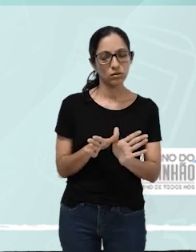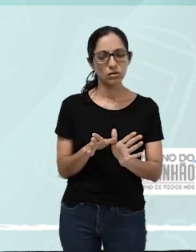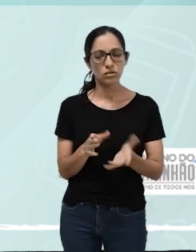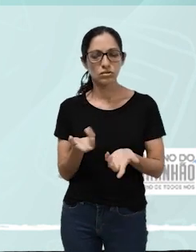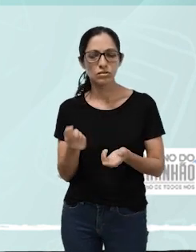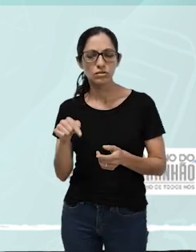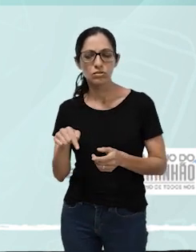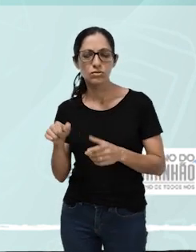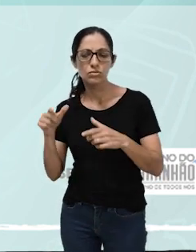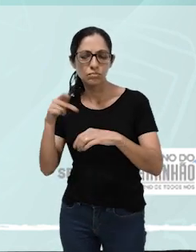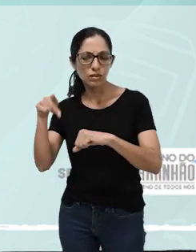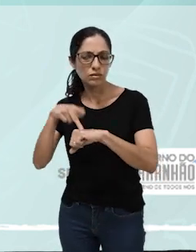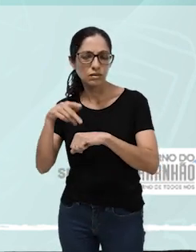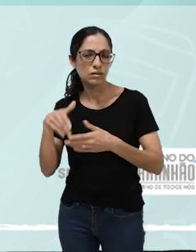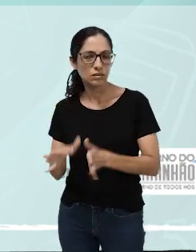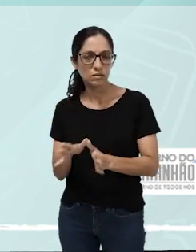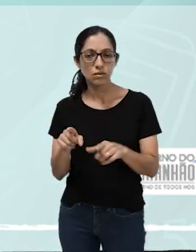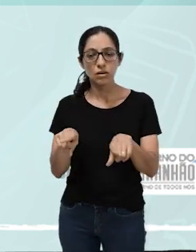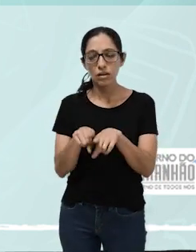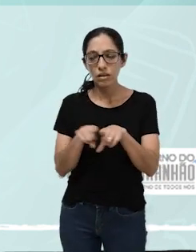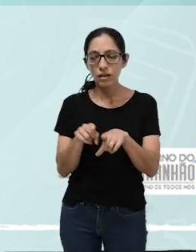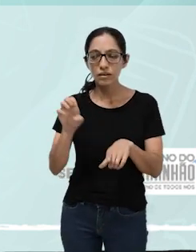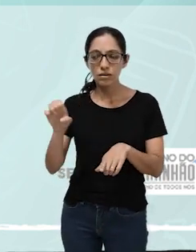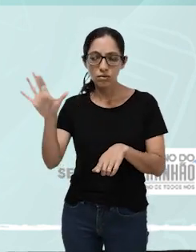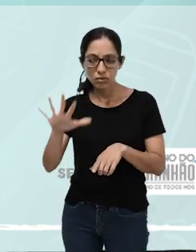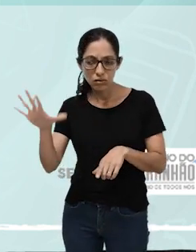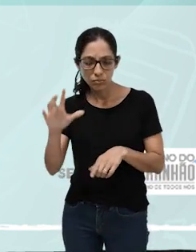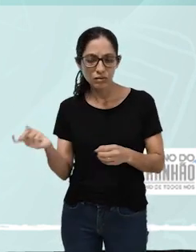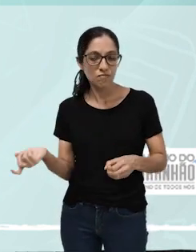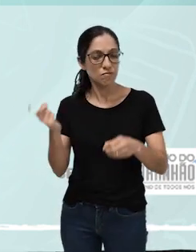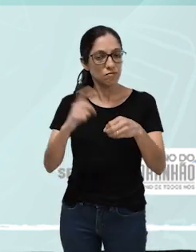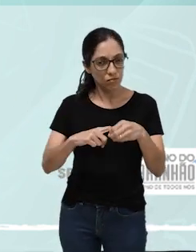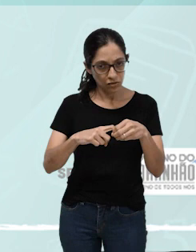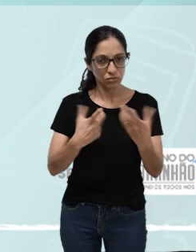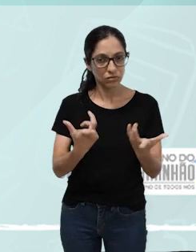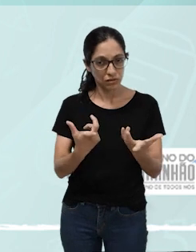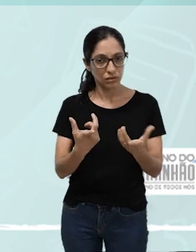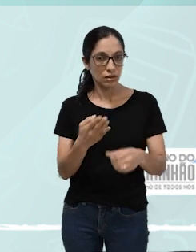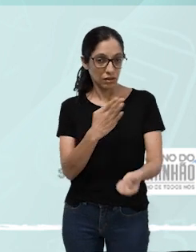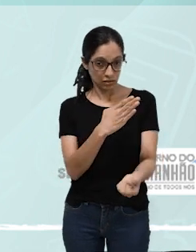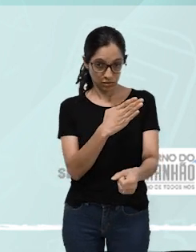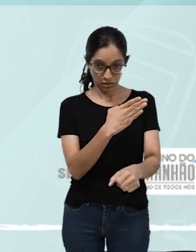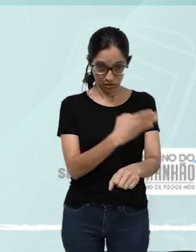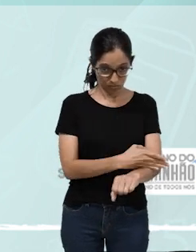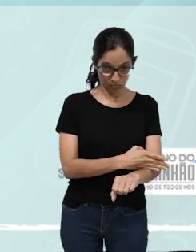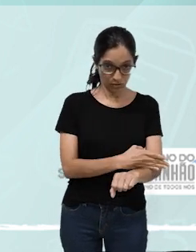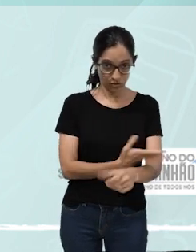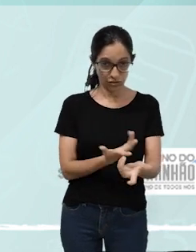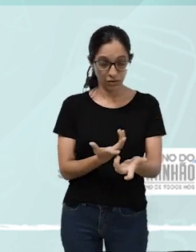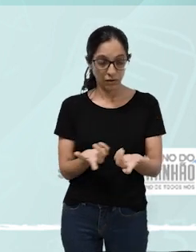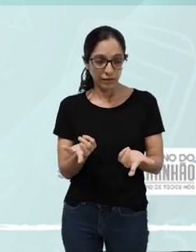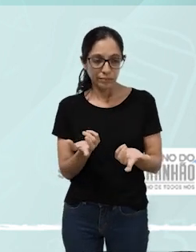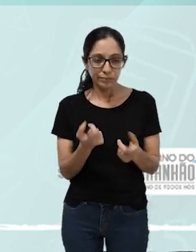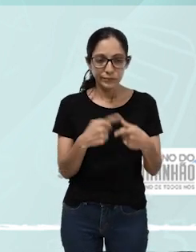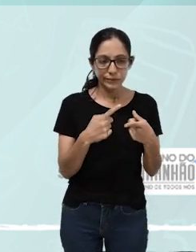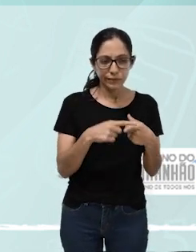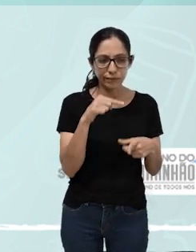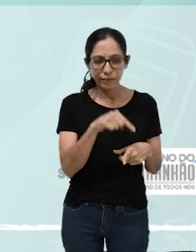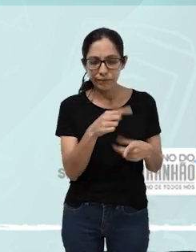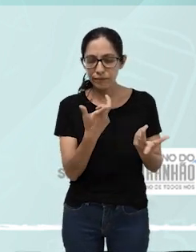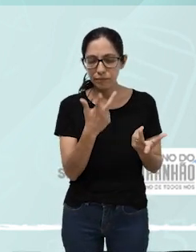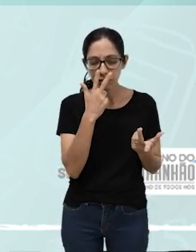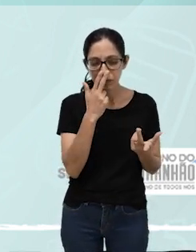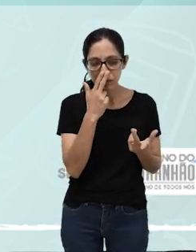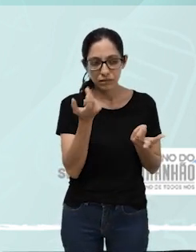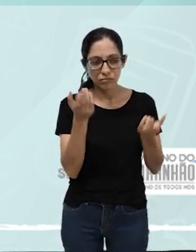de seu povo e na Europa Retornam a idade média e cultuam seus valores por ser uma época obscura tanto é assim que o mundo